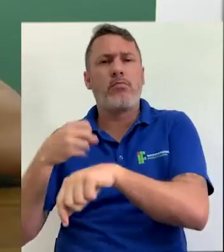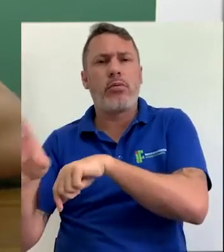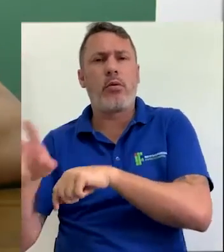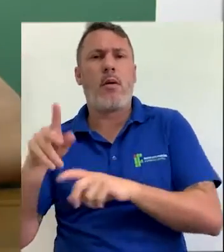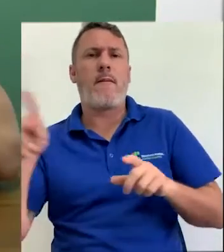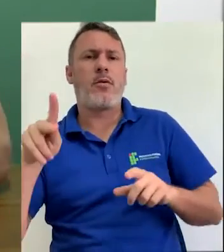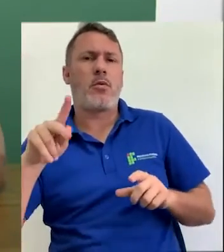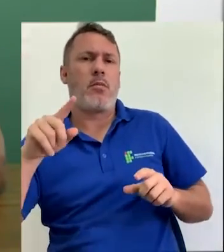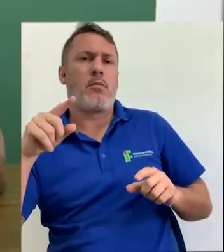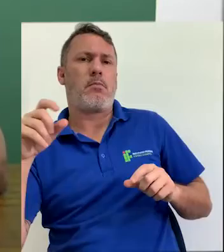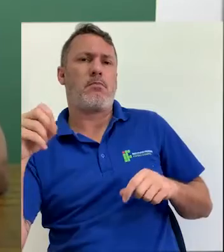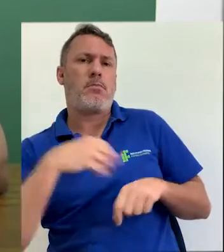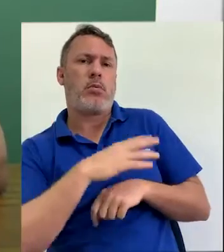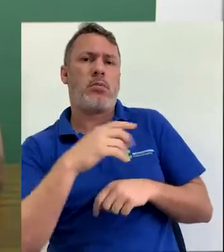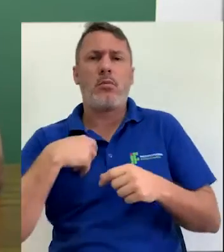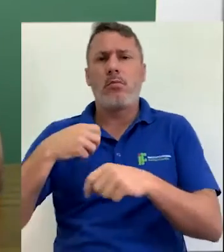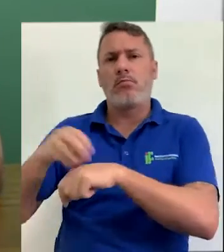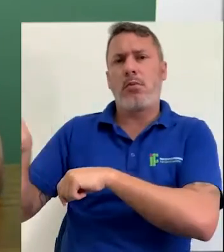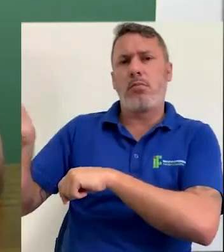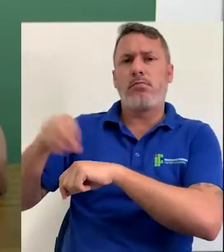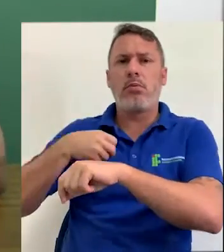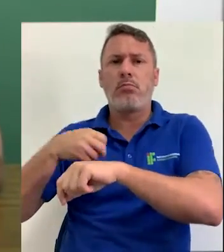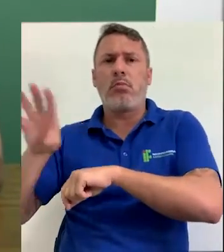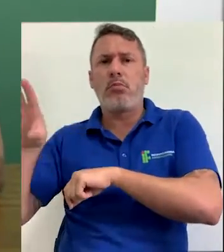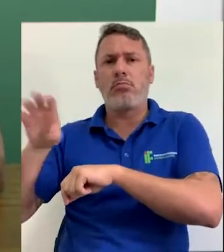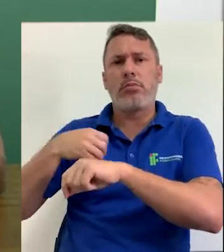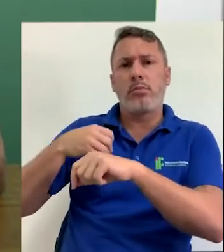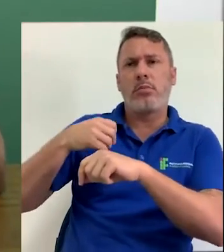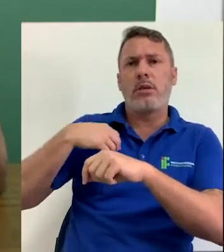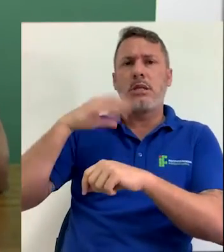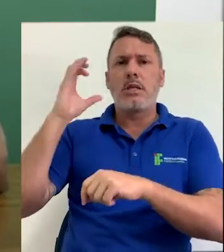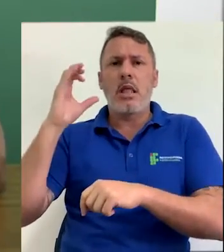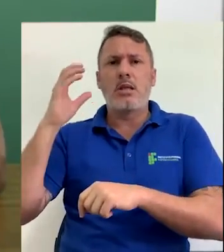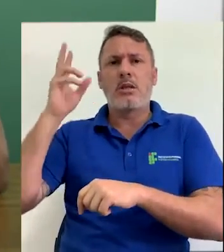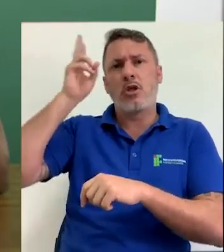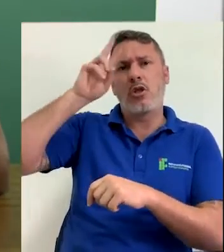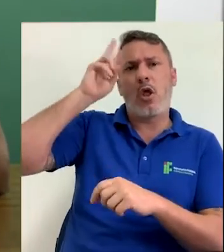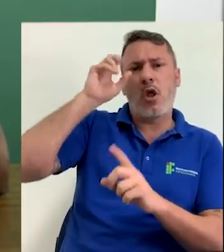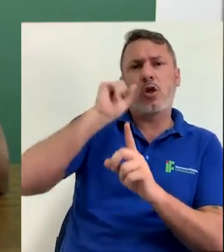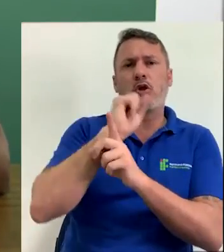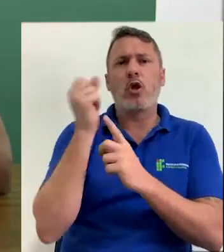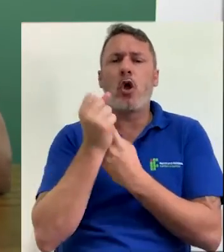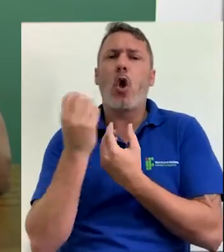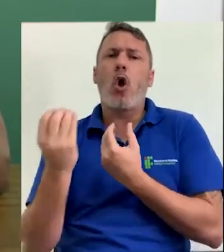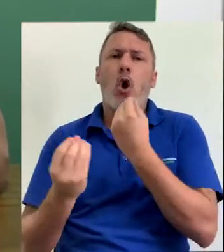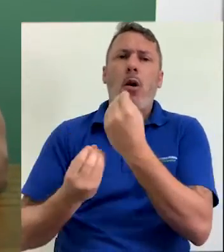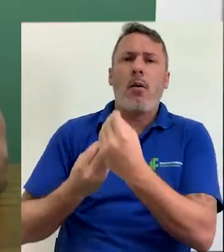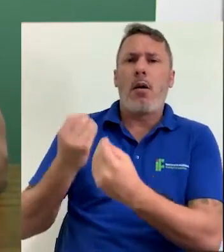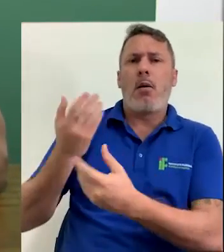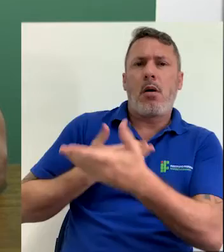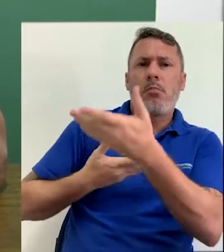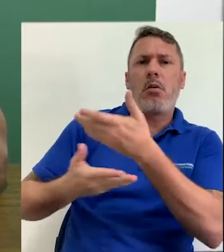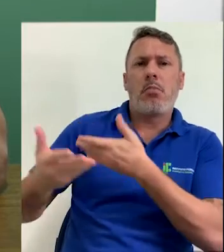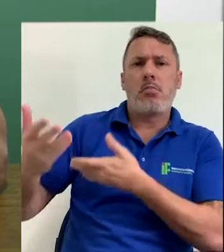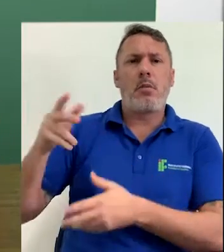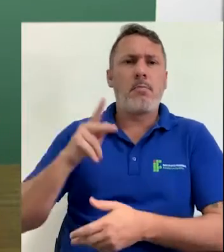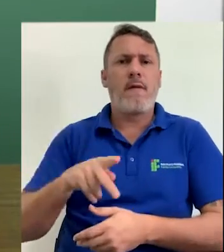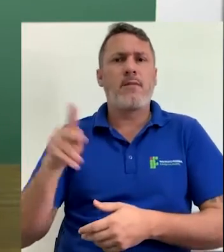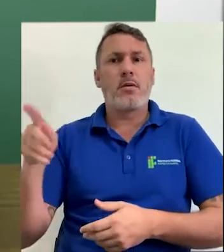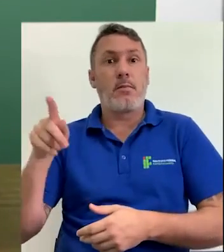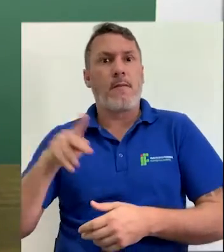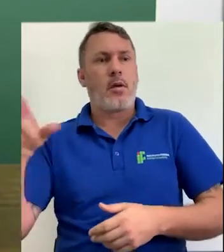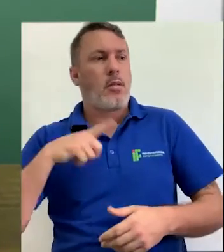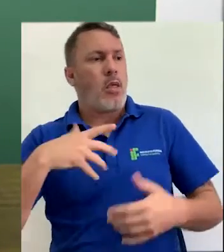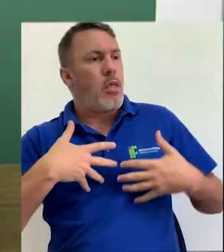alguns argumentos históricos, políticos, científicos, sociológicos, e ele começa a